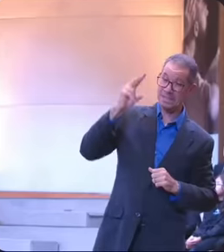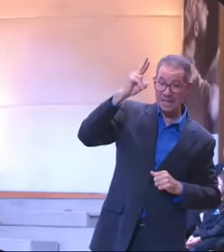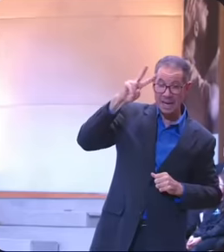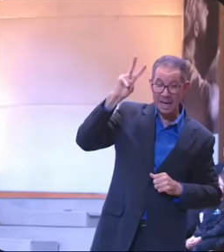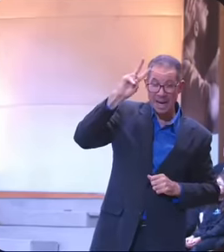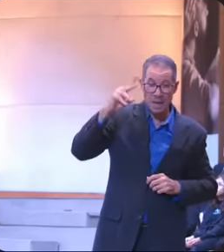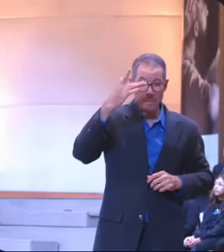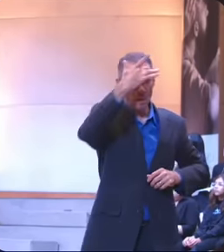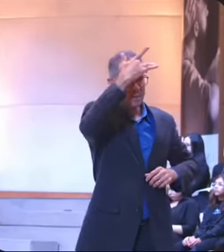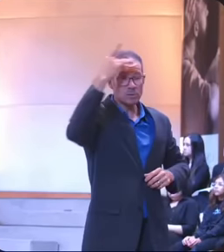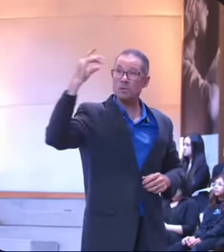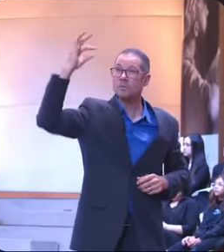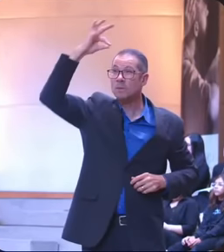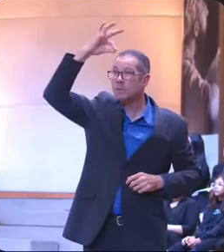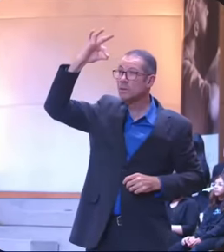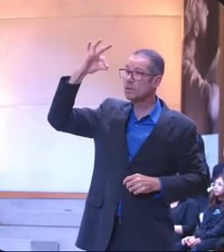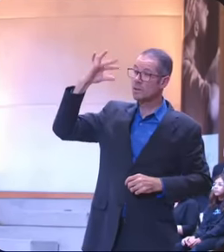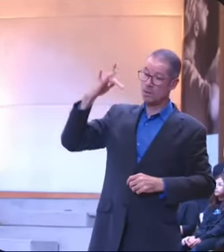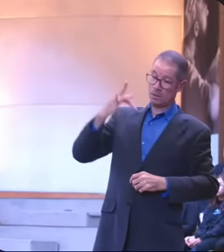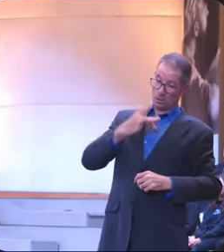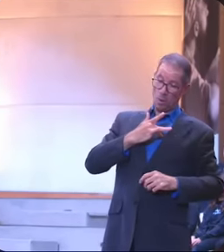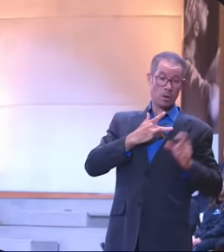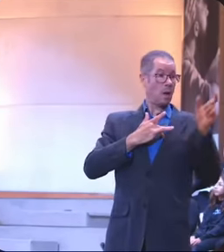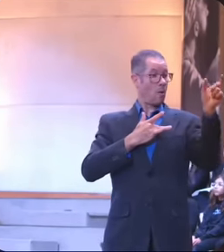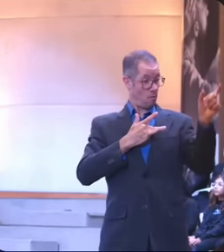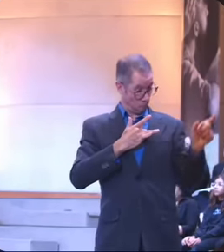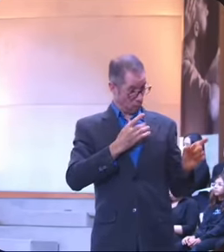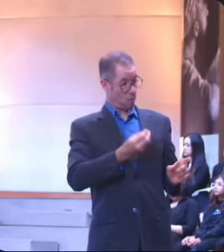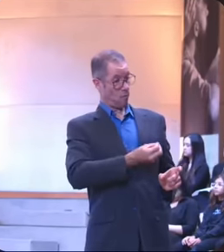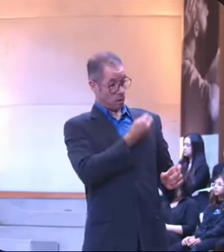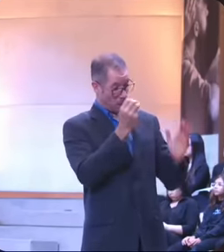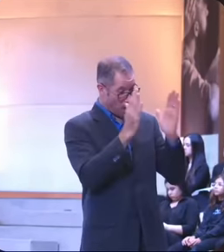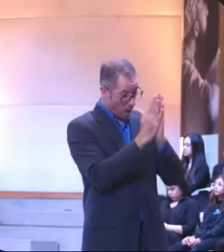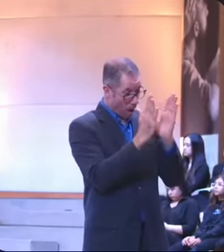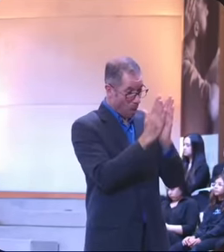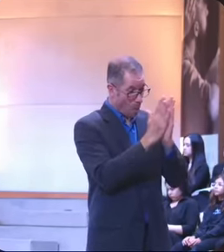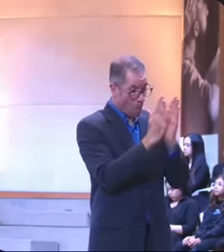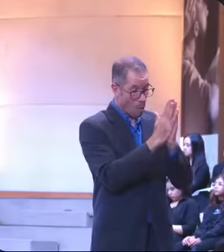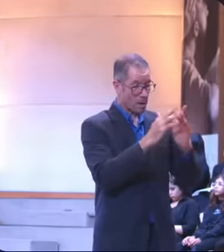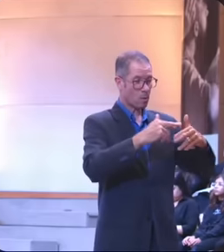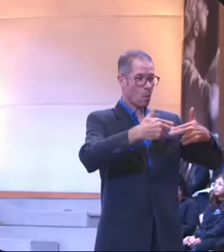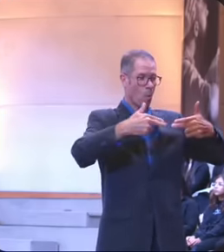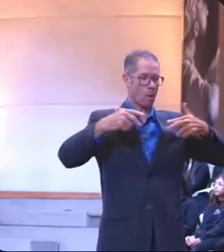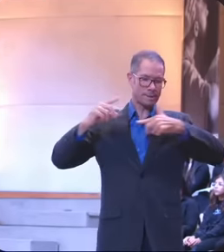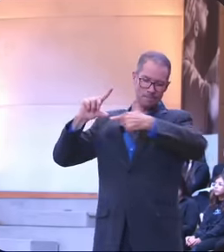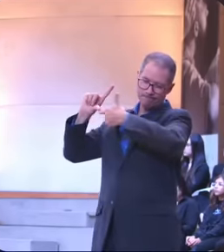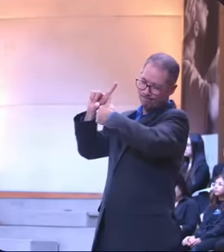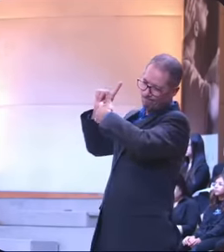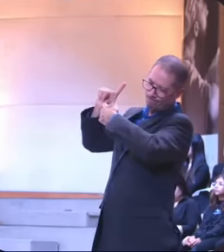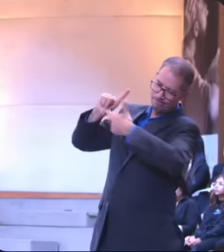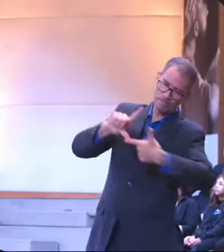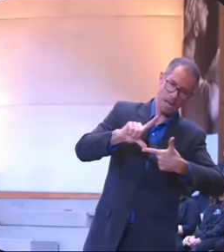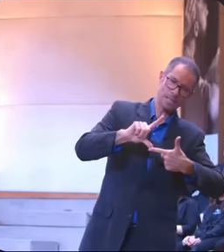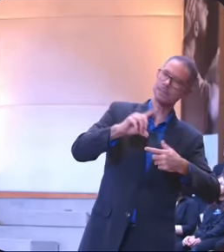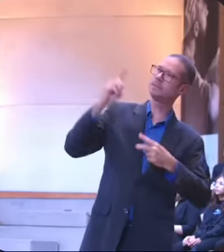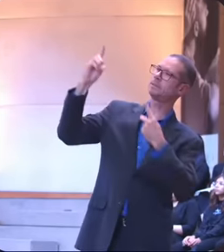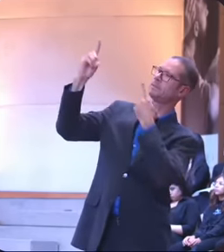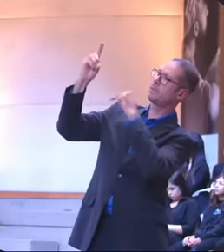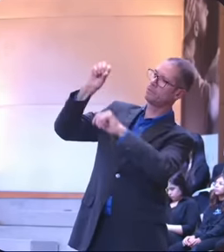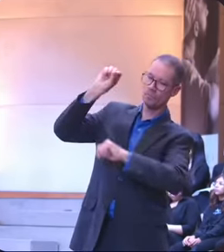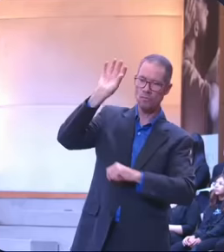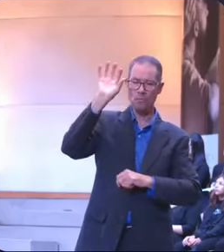de alguém e se o Espírito Santo te toca, ora por essa pessoa, porque coisas extraordinárias de Deus